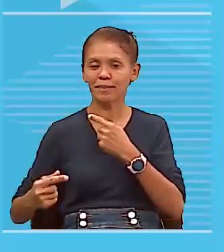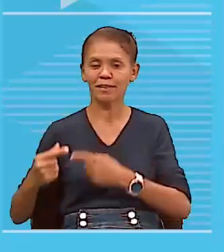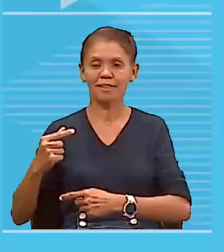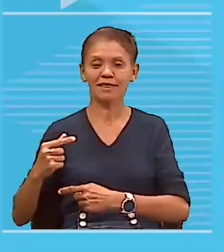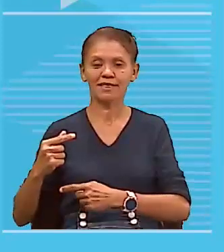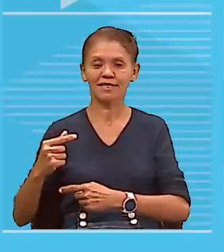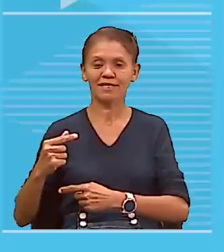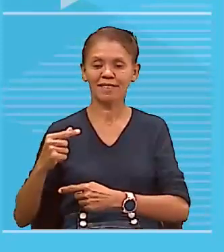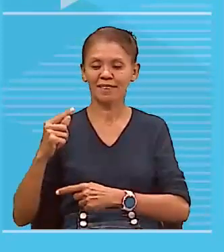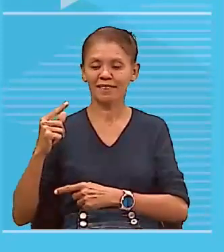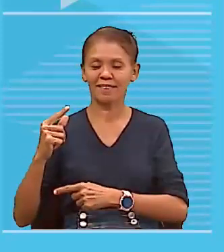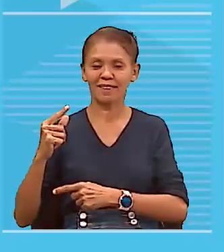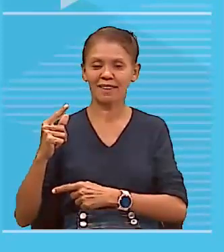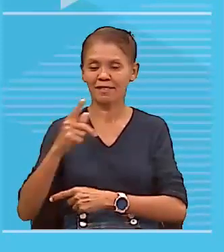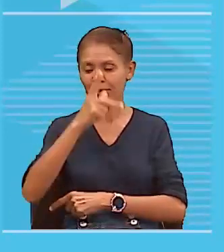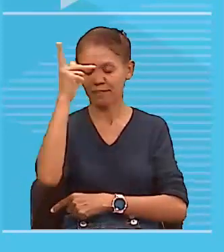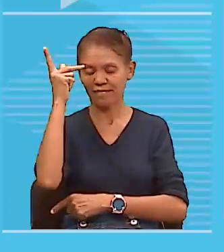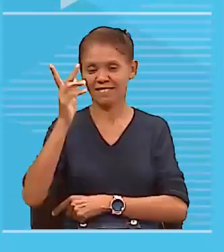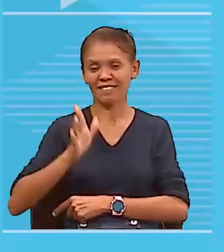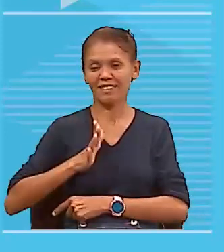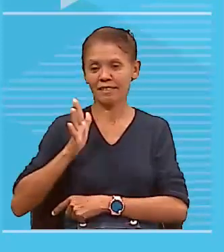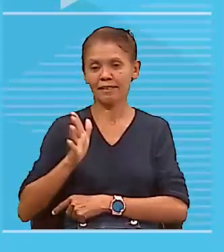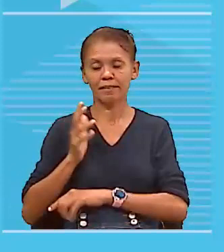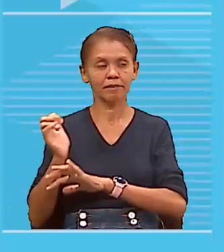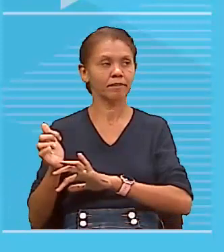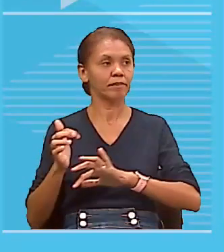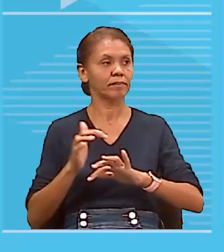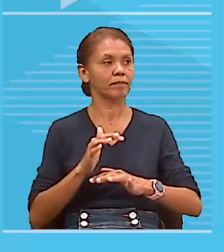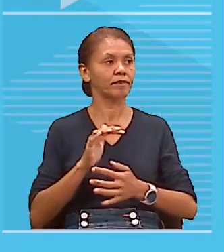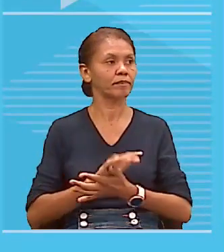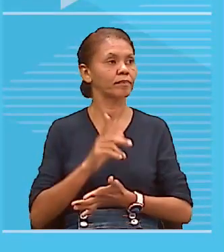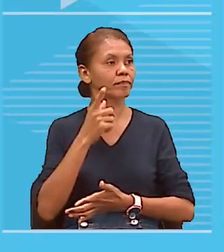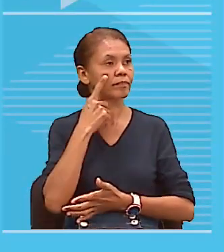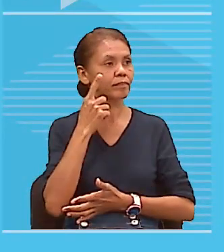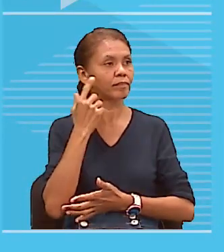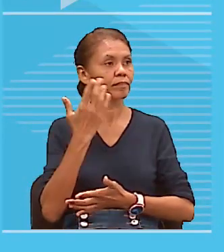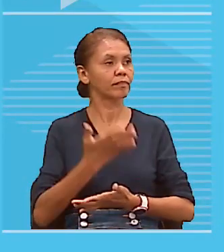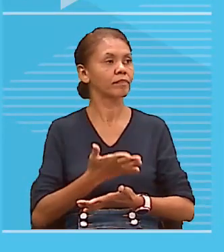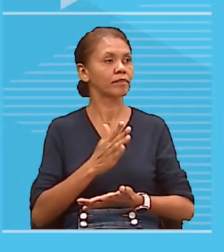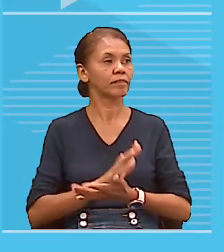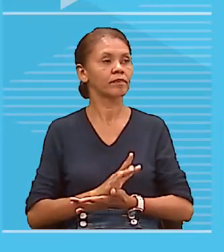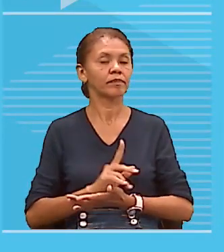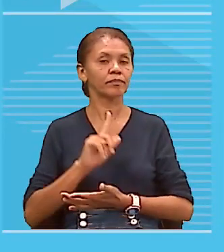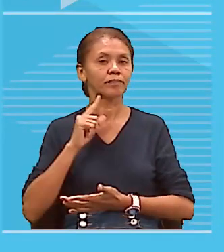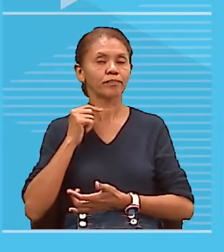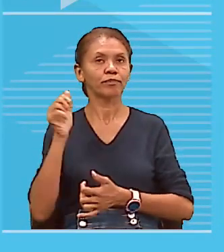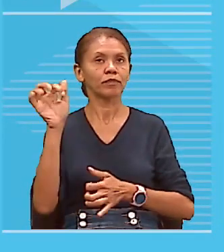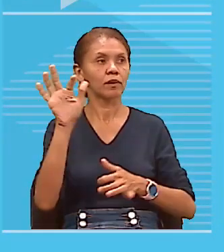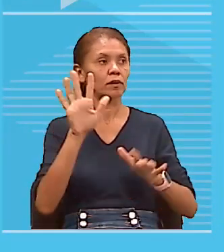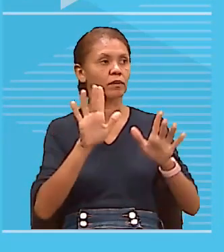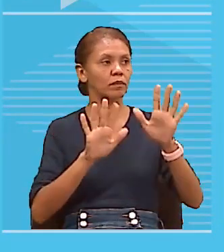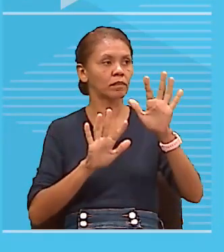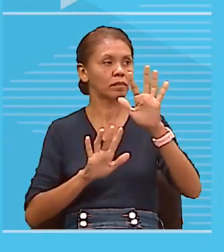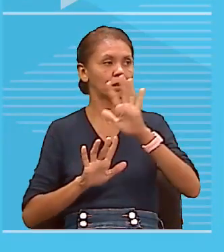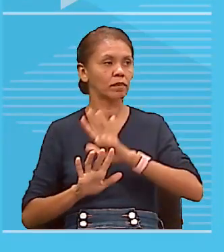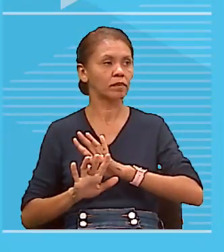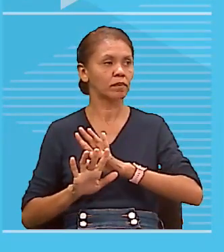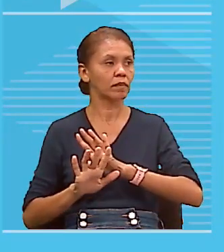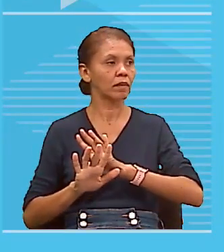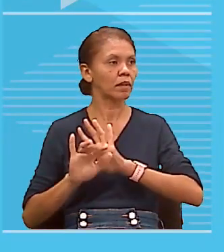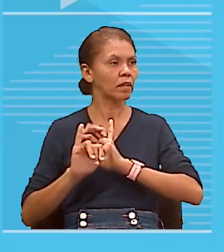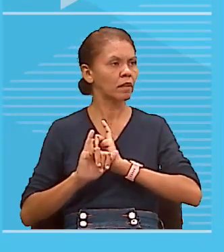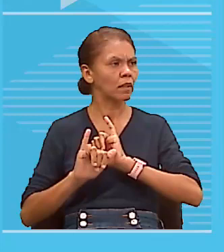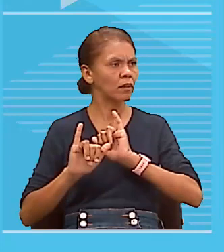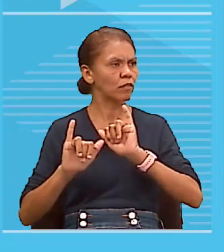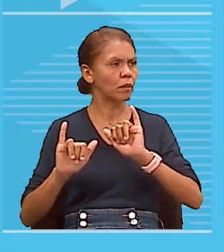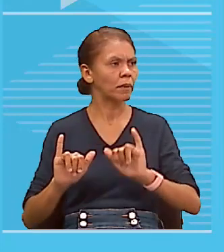atenção, 7 milhões de pessoas morrem todos os anos só por respirar. Aí